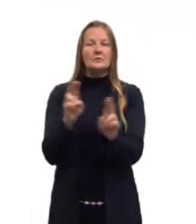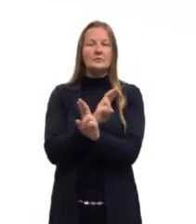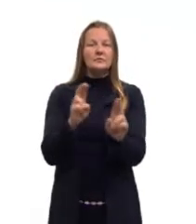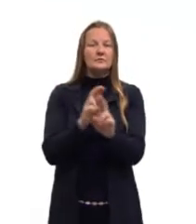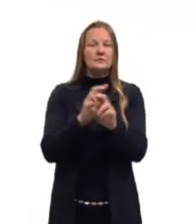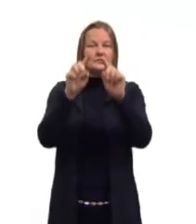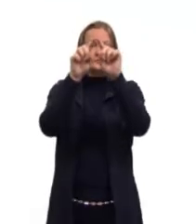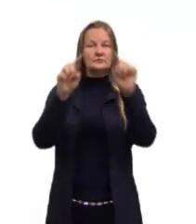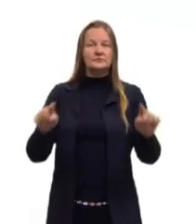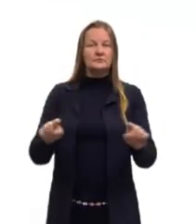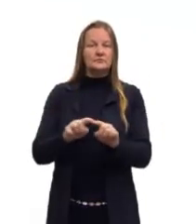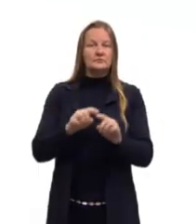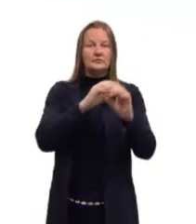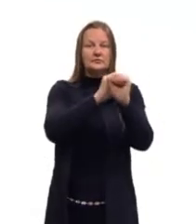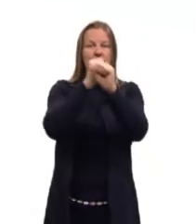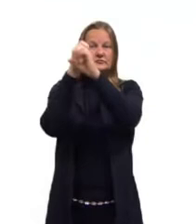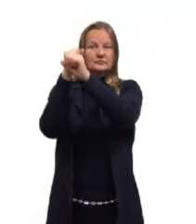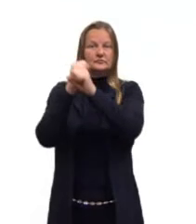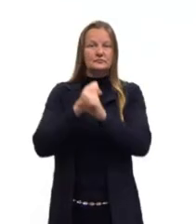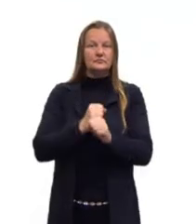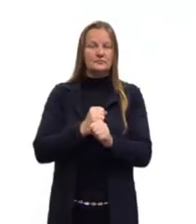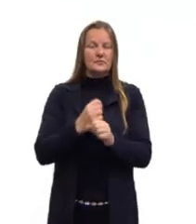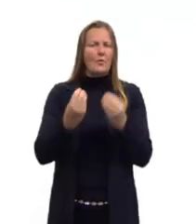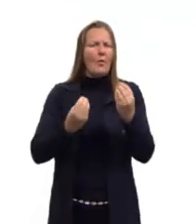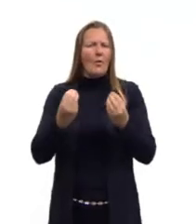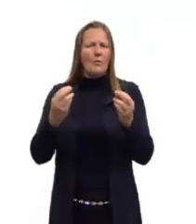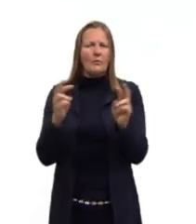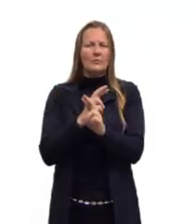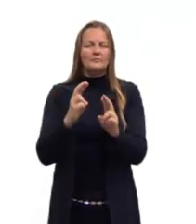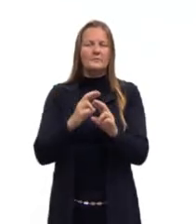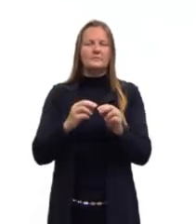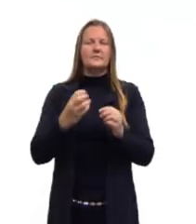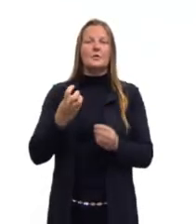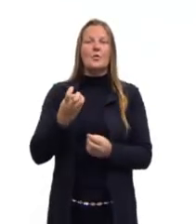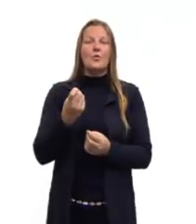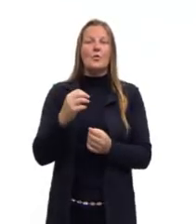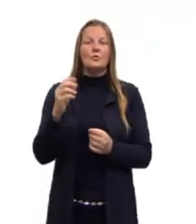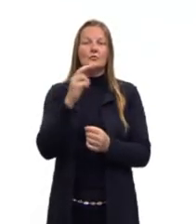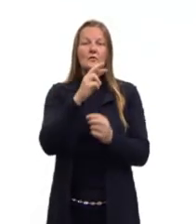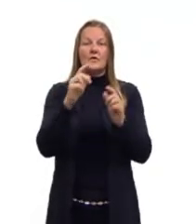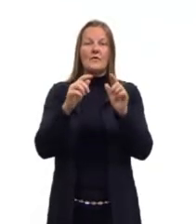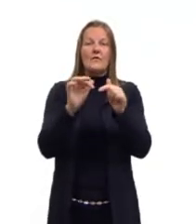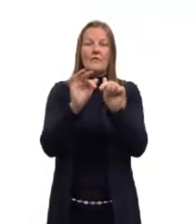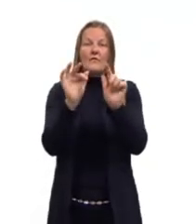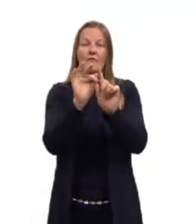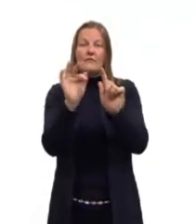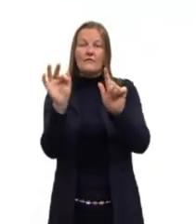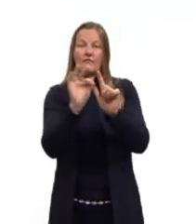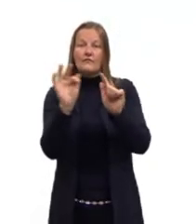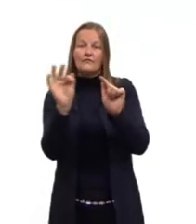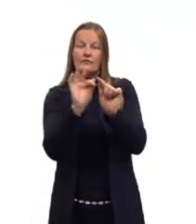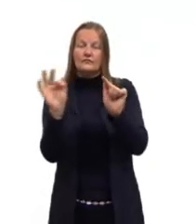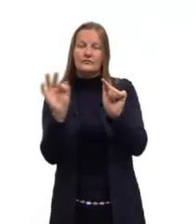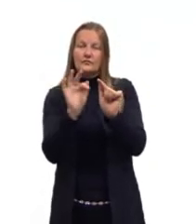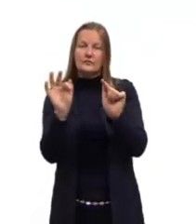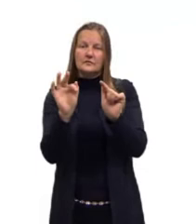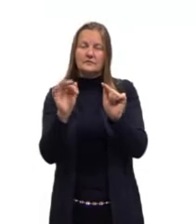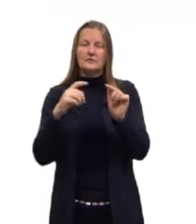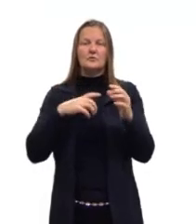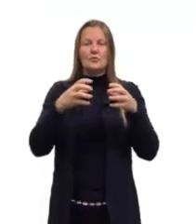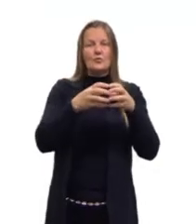trigonométricas elas são relações entre valores das funções trigonométricas de um mesmo